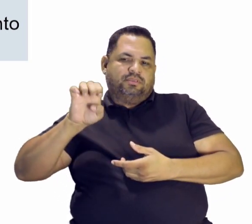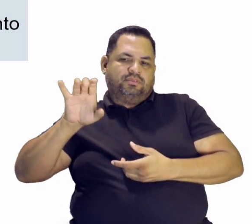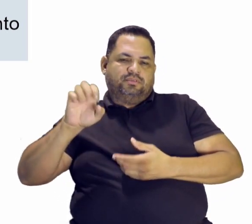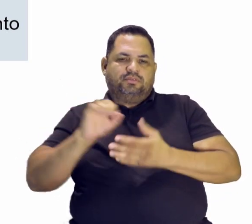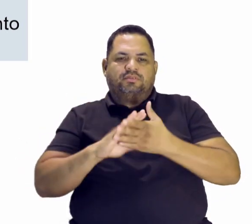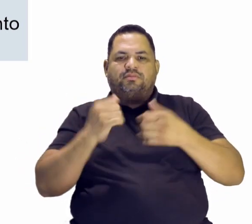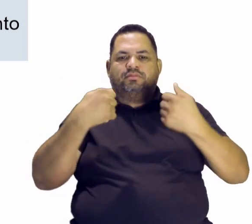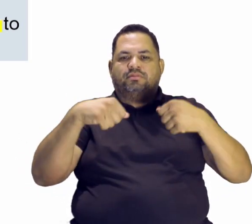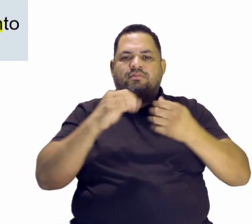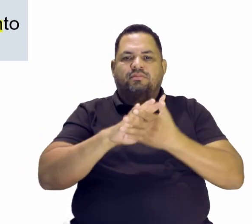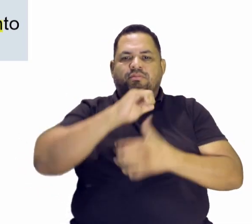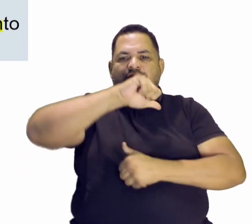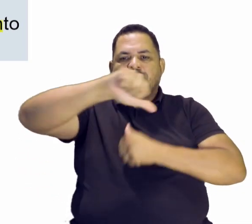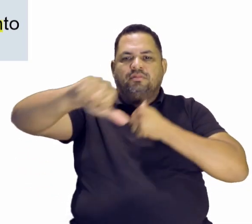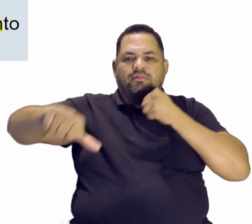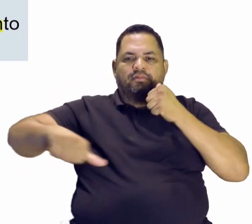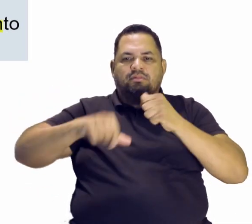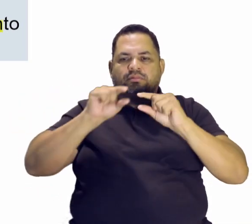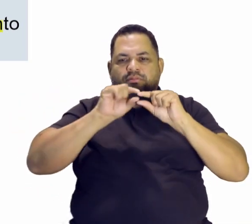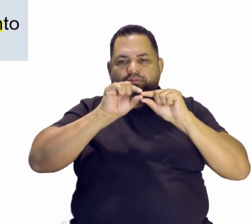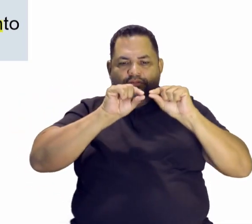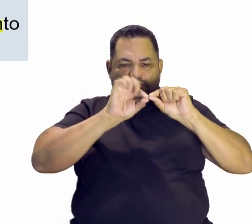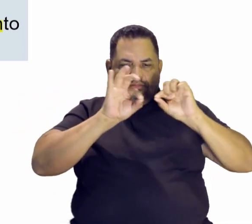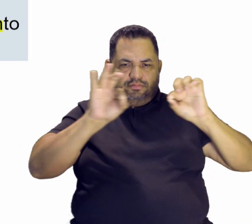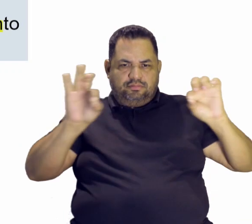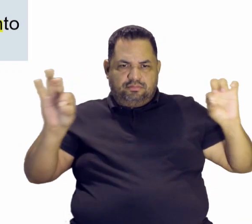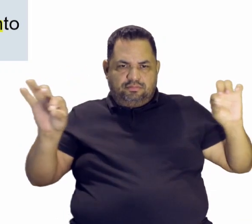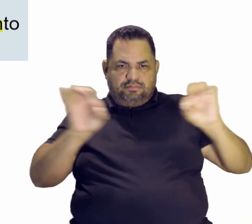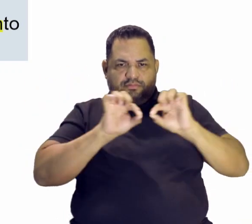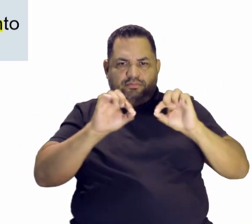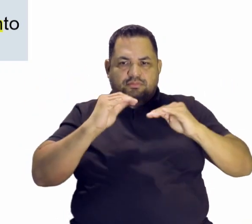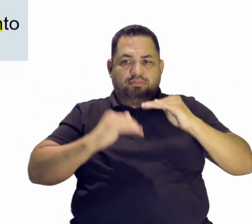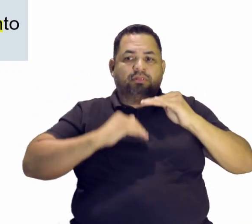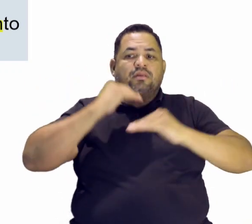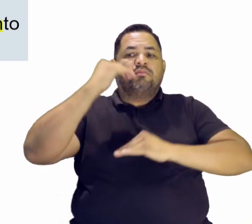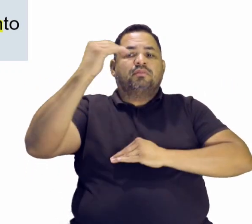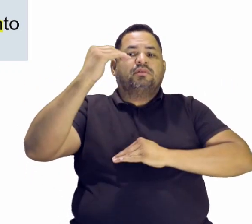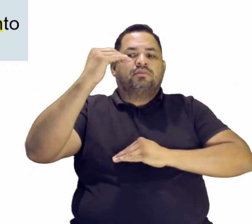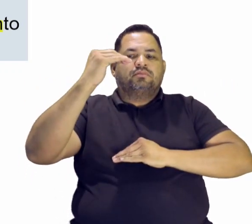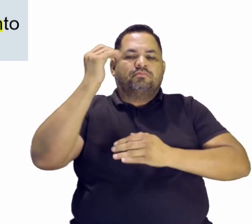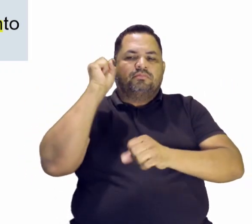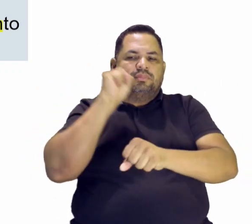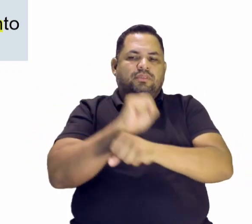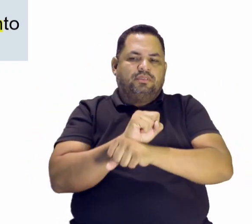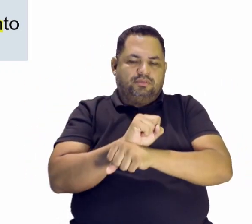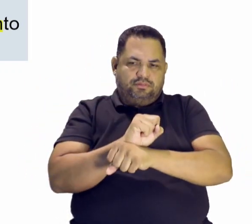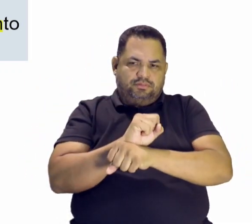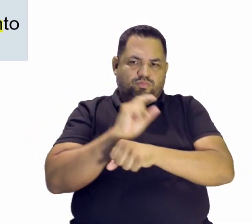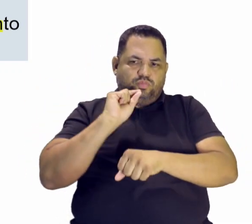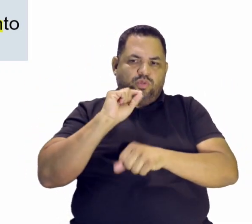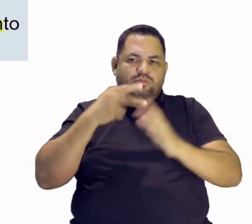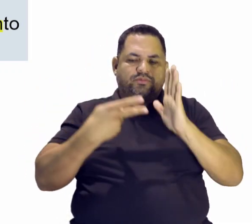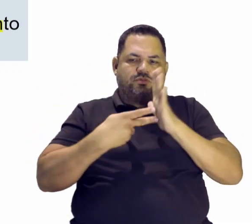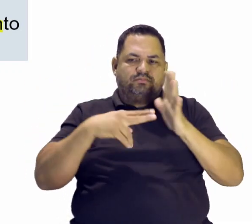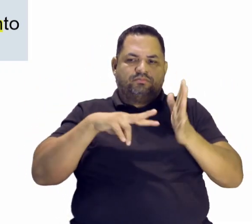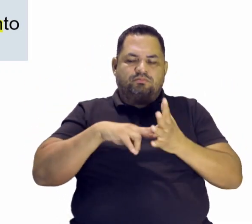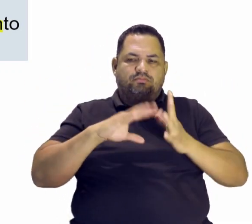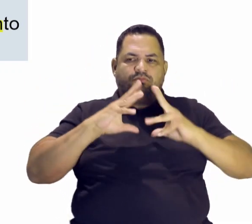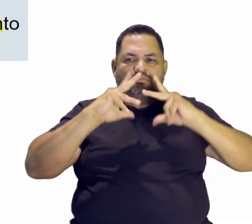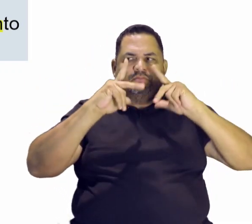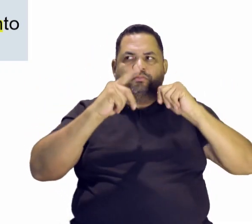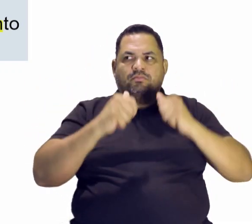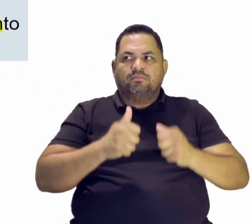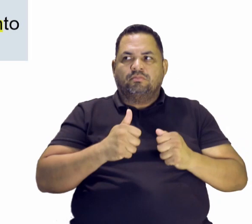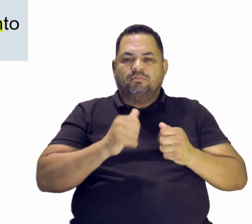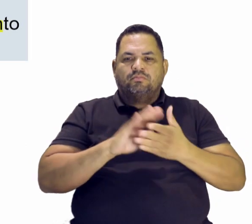possível alterar o comprimento para além do repouso. E a gente vai já ver o que significa isso tudo